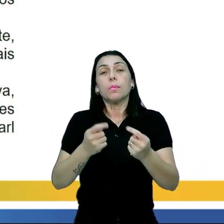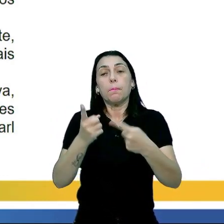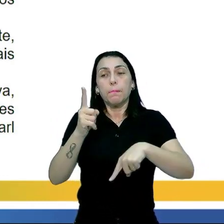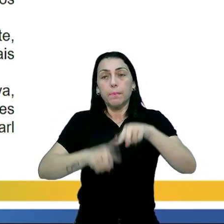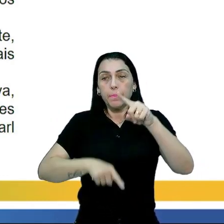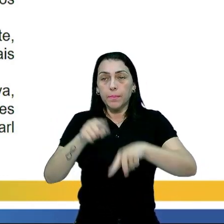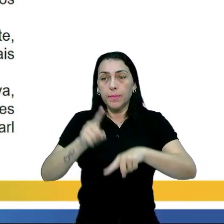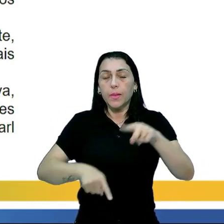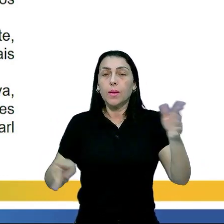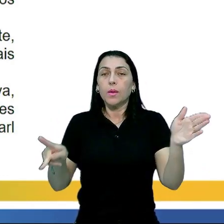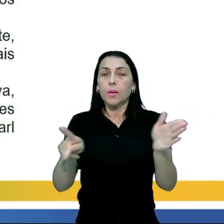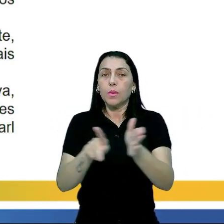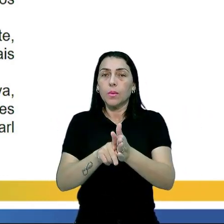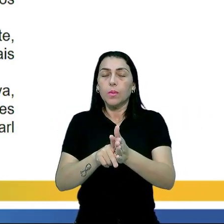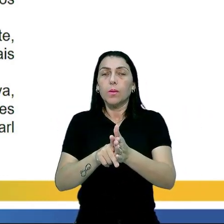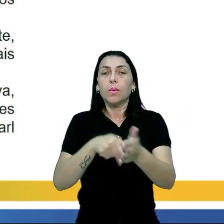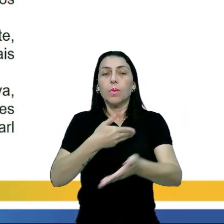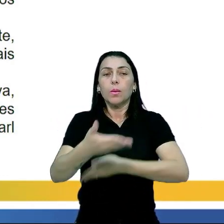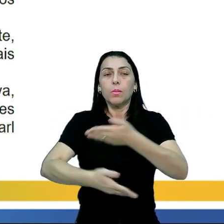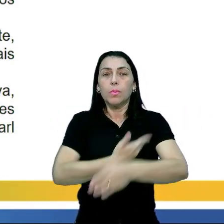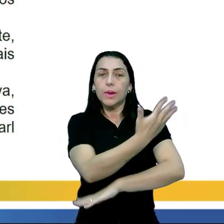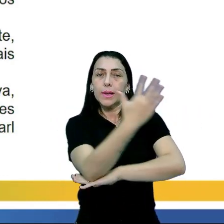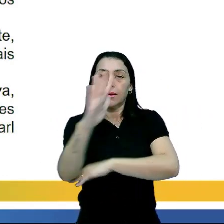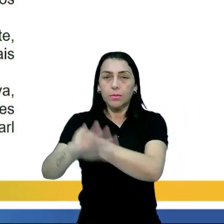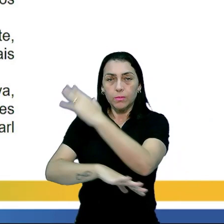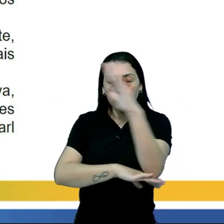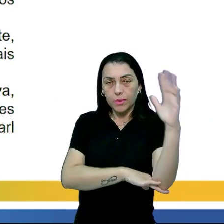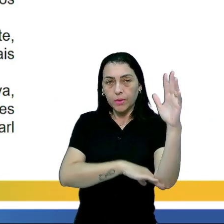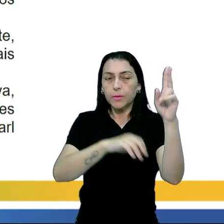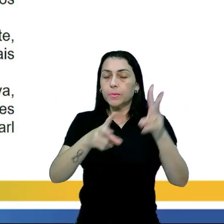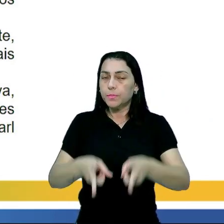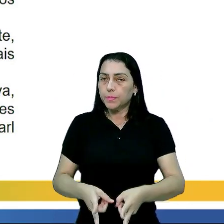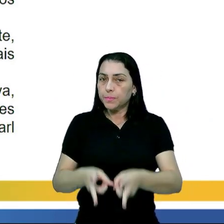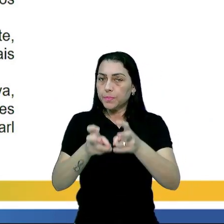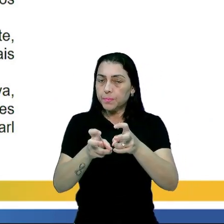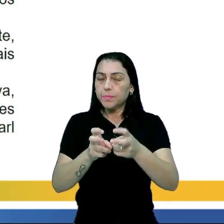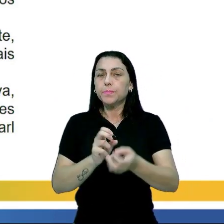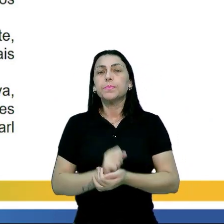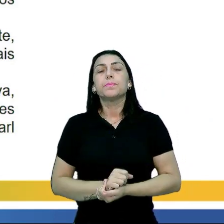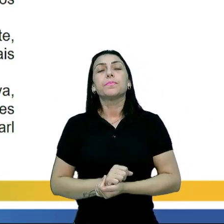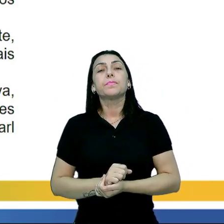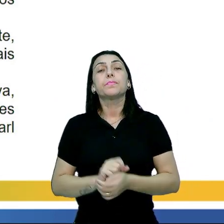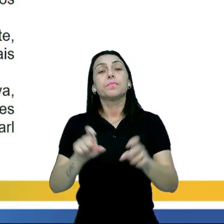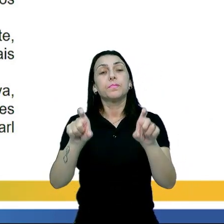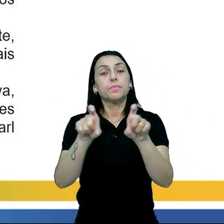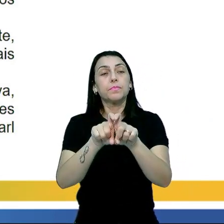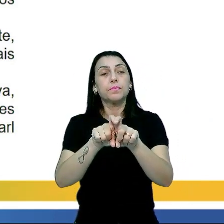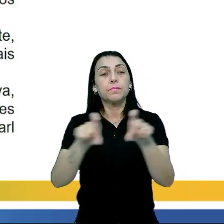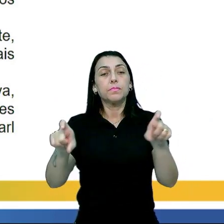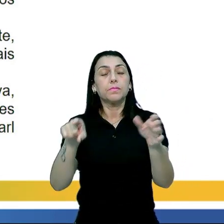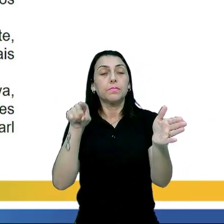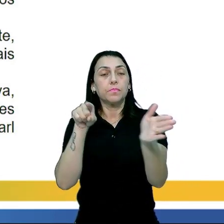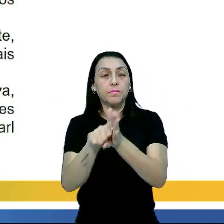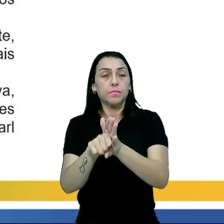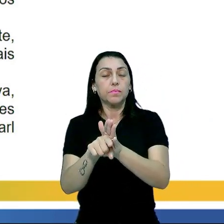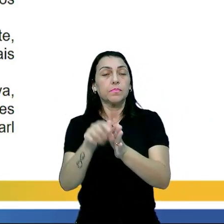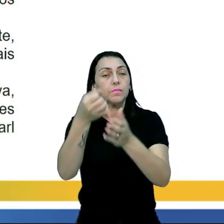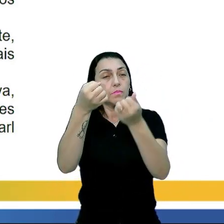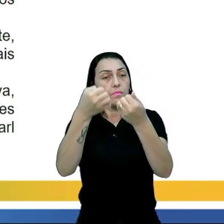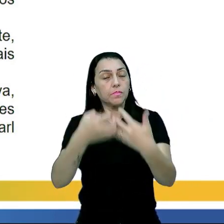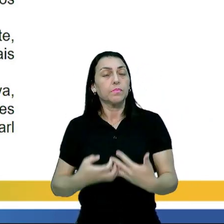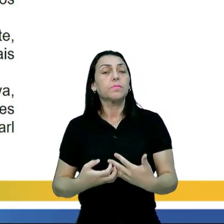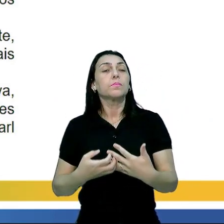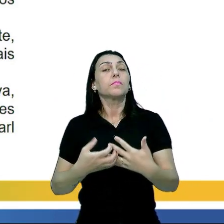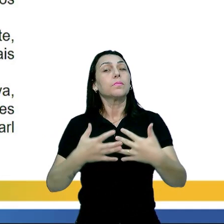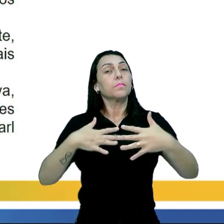intercâmbio material com a natureza. Então prestem bem atenção. O enunciado da questão, ele menciona